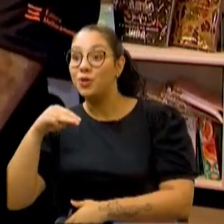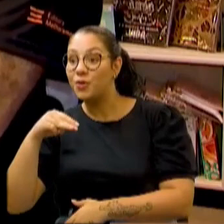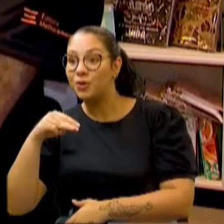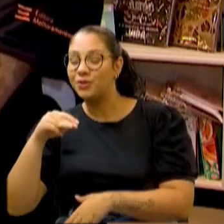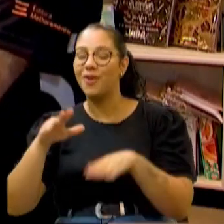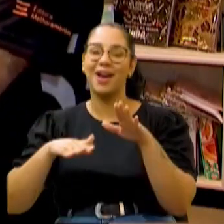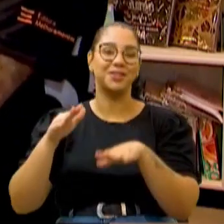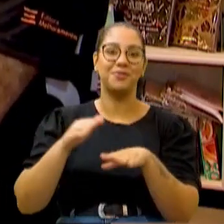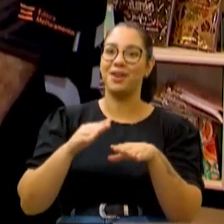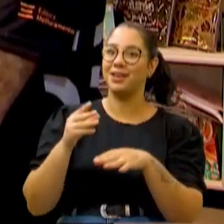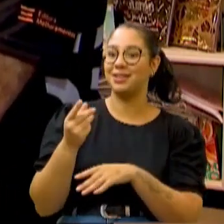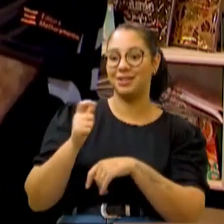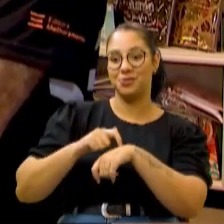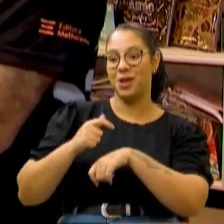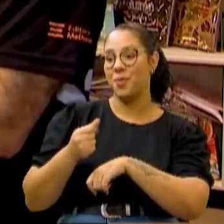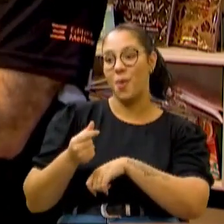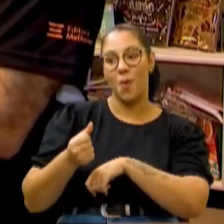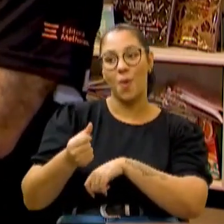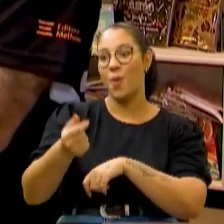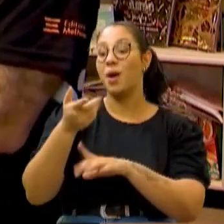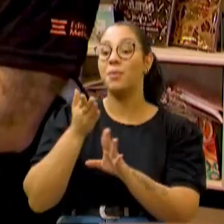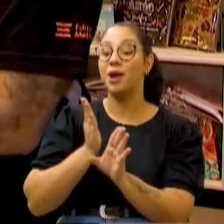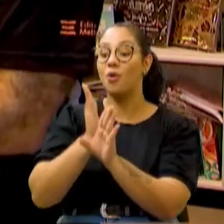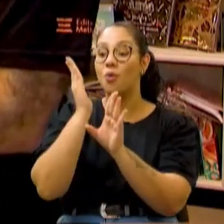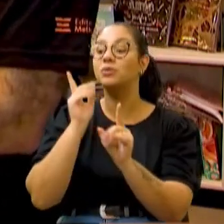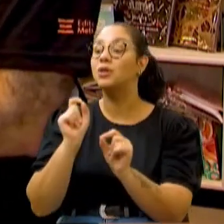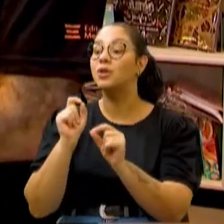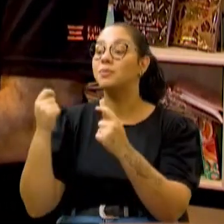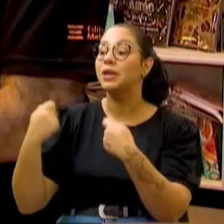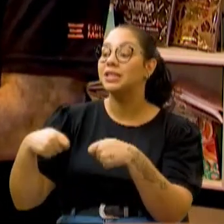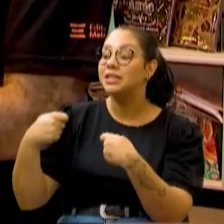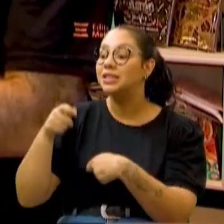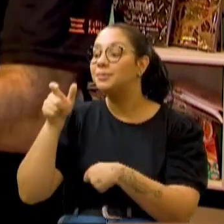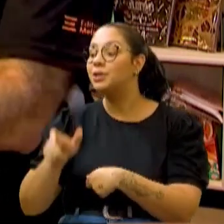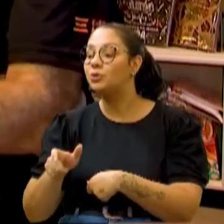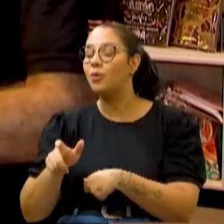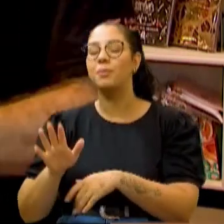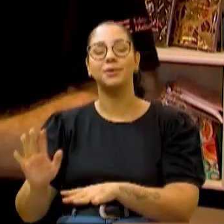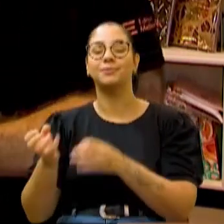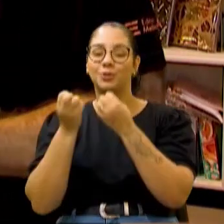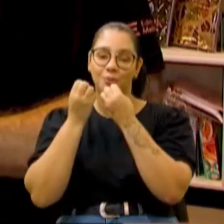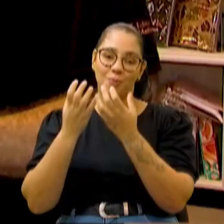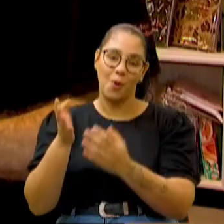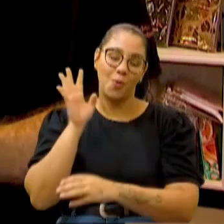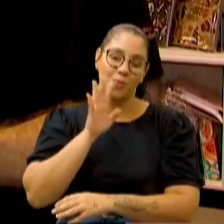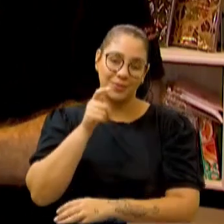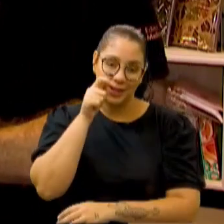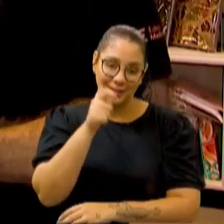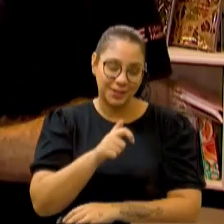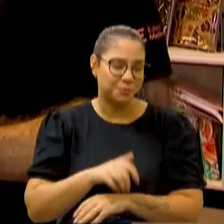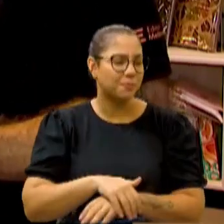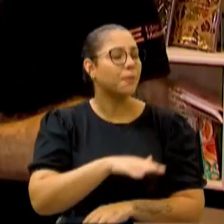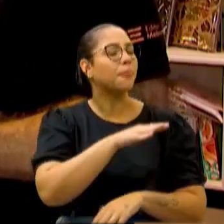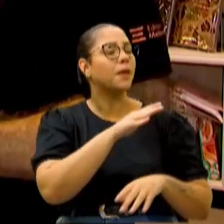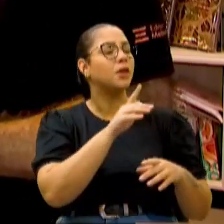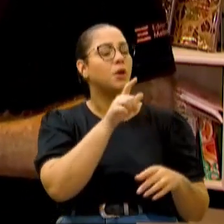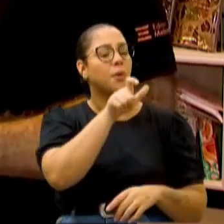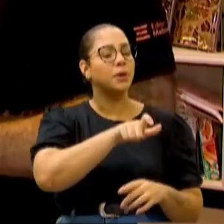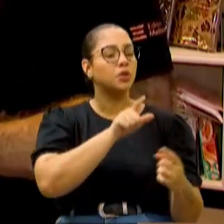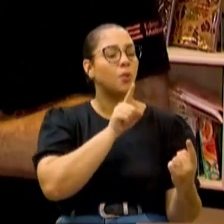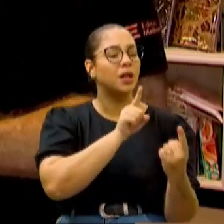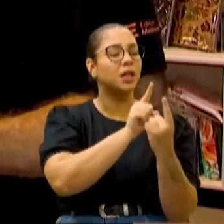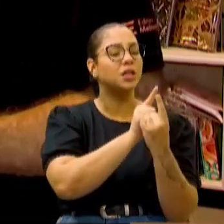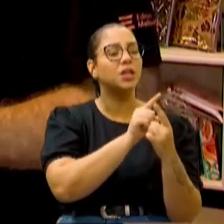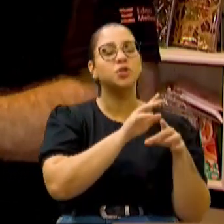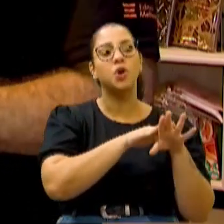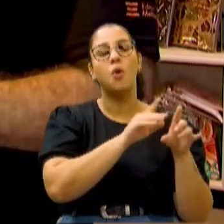1 minuto e às vezes dura bem mais do que isso, até descobrir o que ela precisa. Mas é muito bacana, bem interessante. O que faz, Ismael,